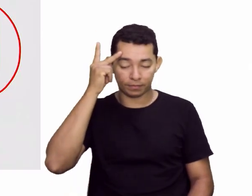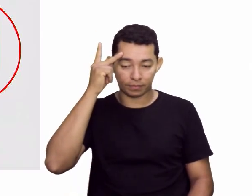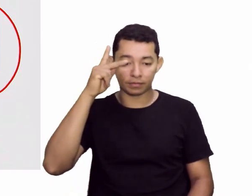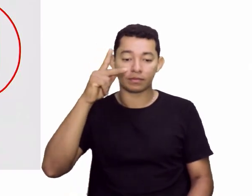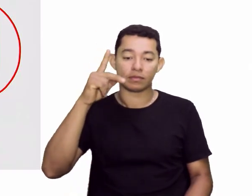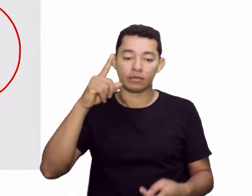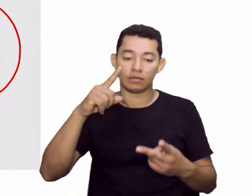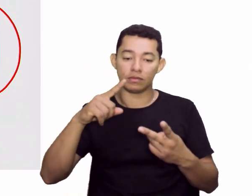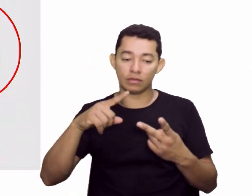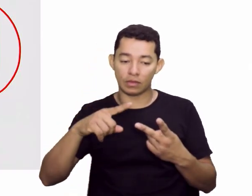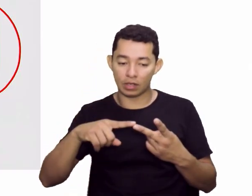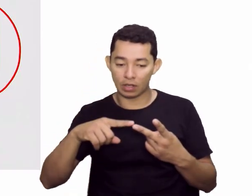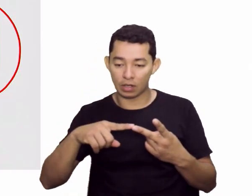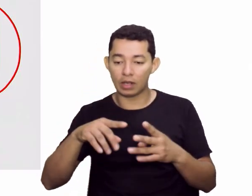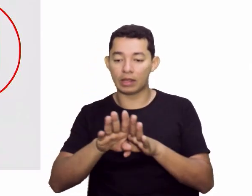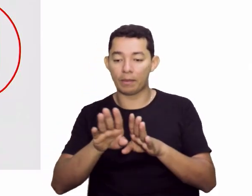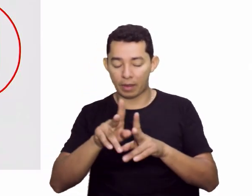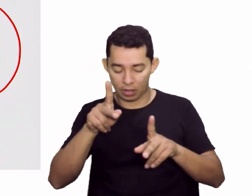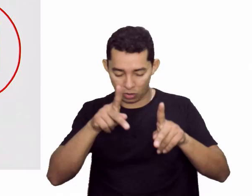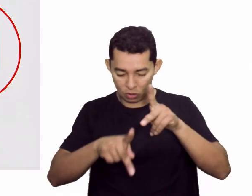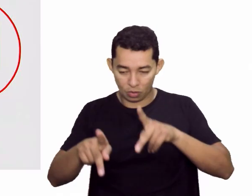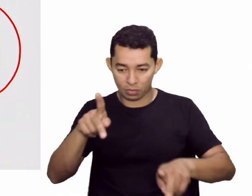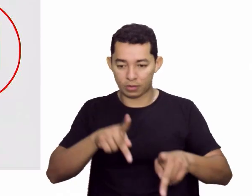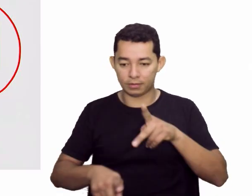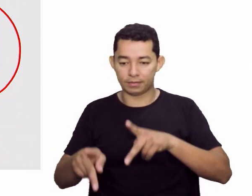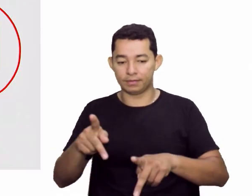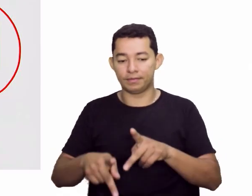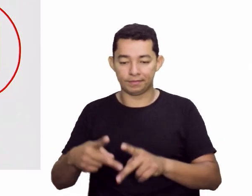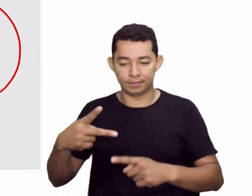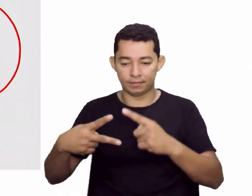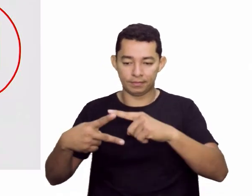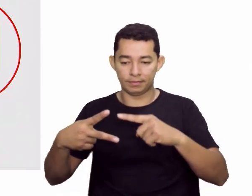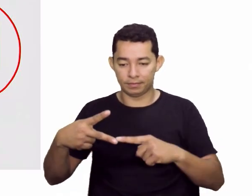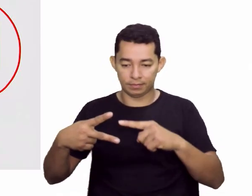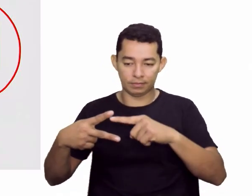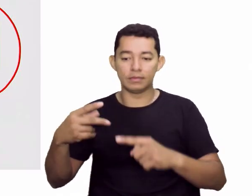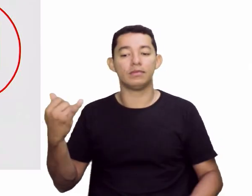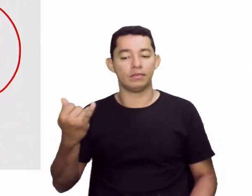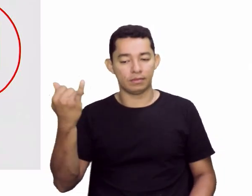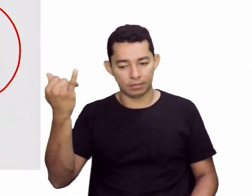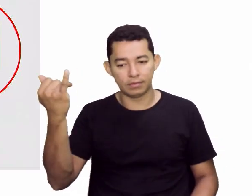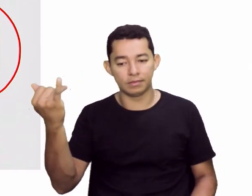né? E a presença do povo. Porque, neste momento,